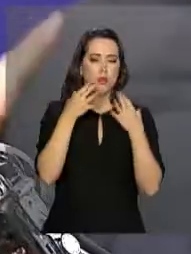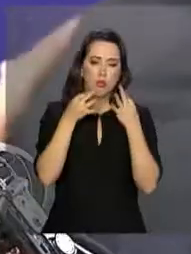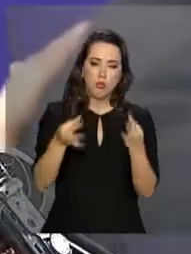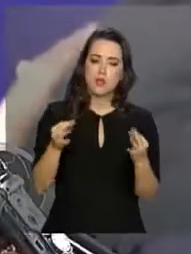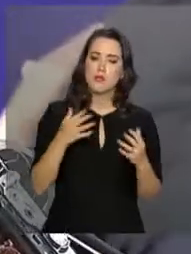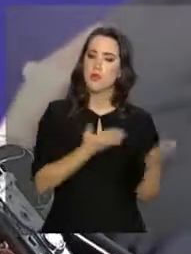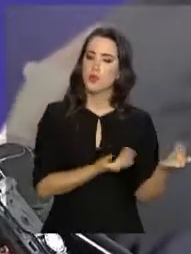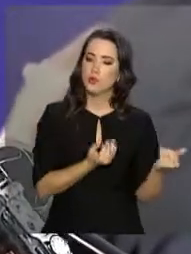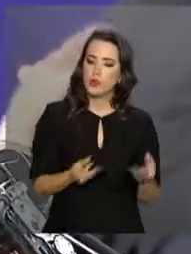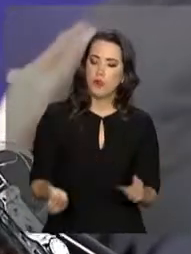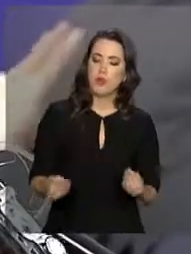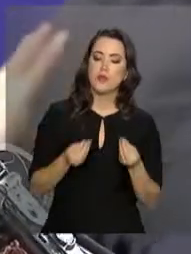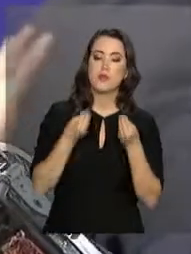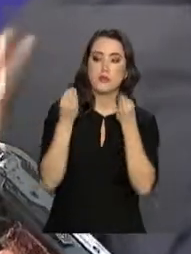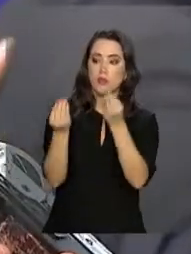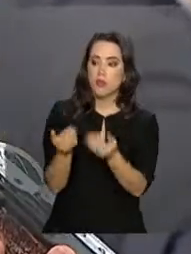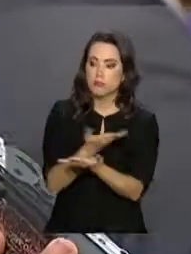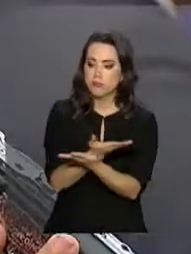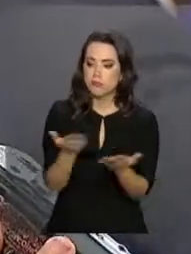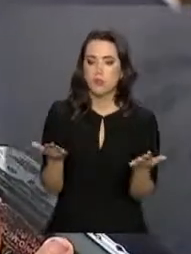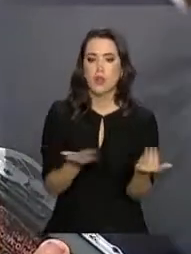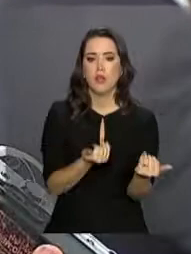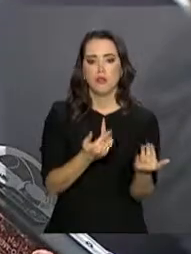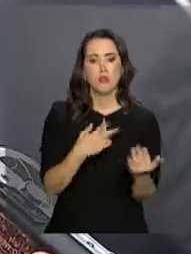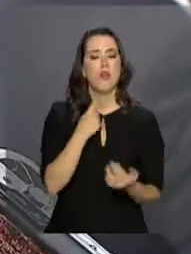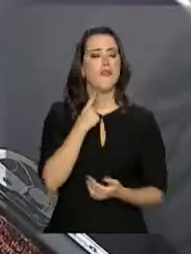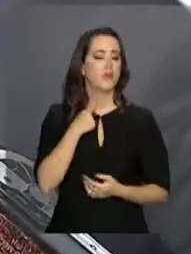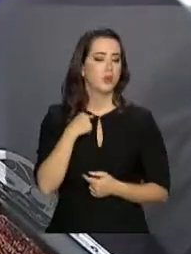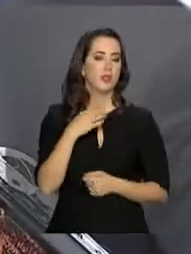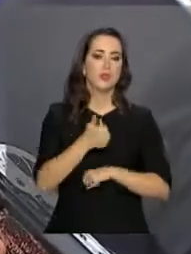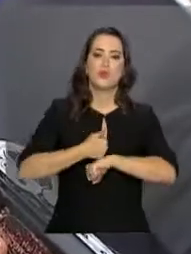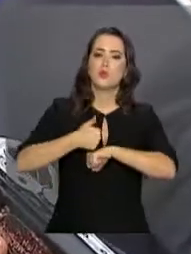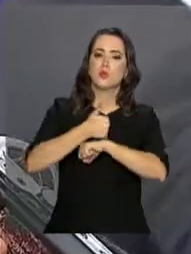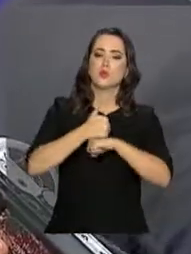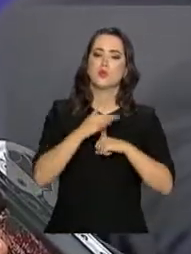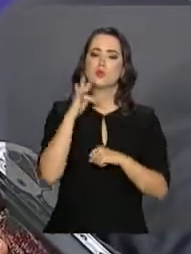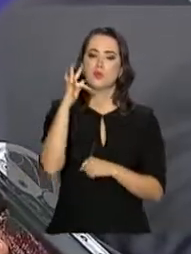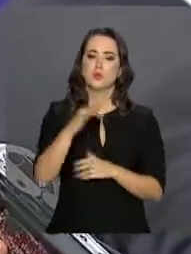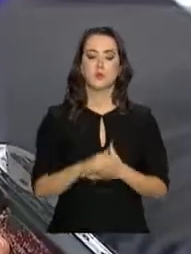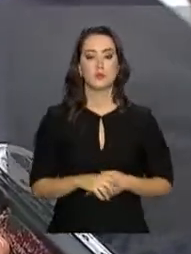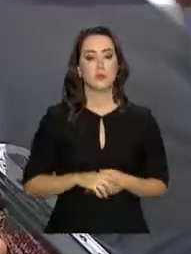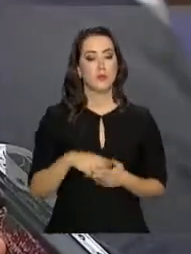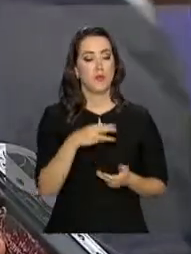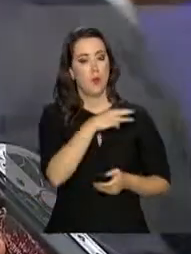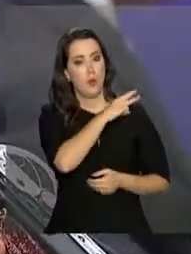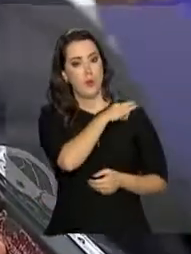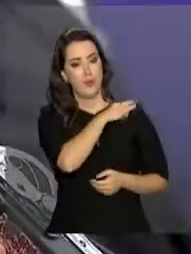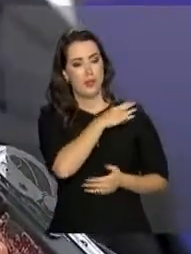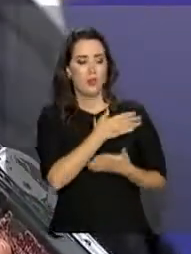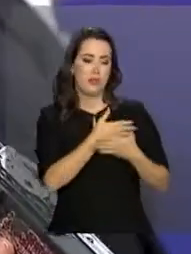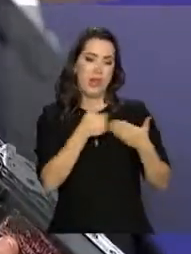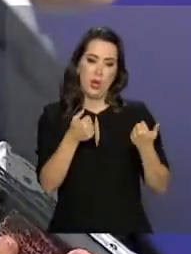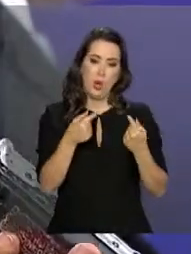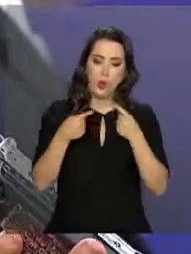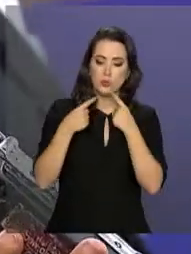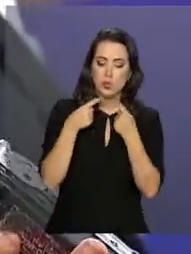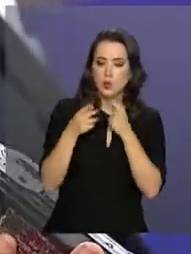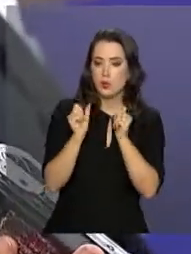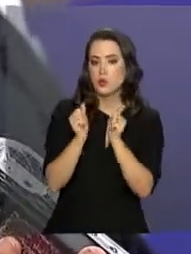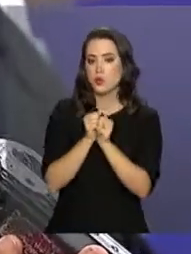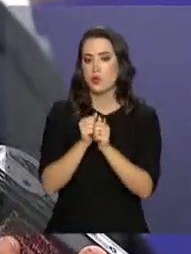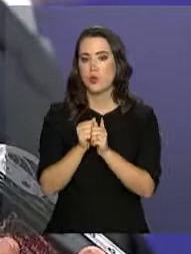dando a eles a oportunidade de seguir uma vocação profissional ensino médio vai dialogar melhor um